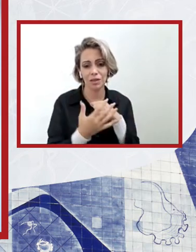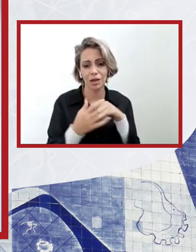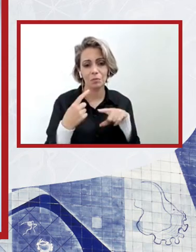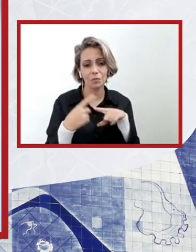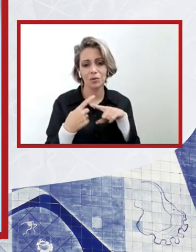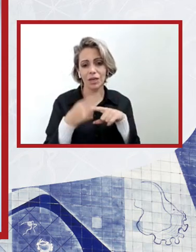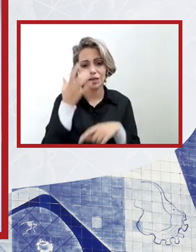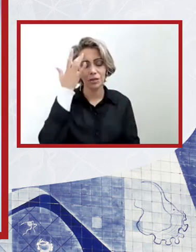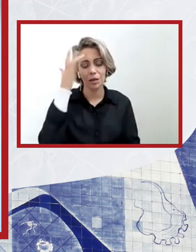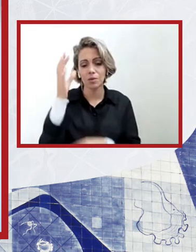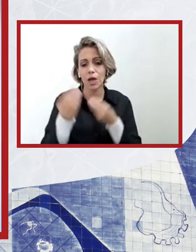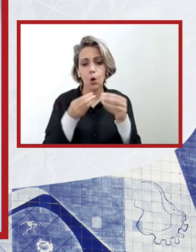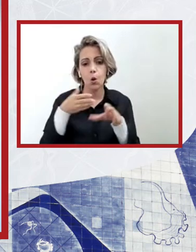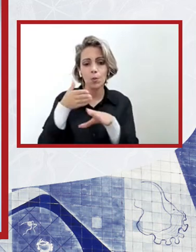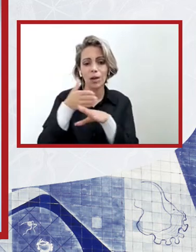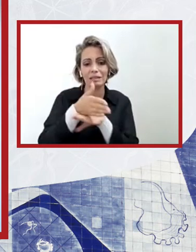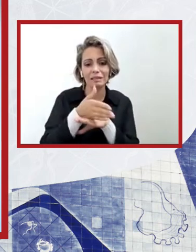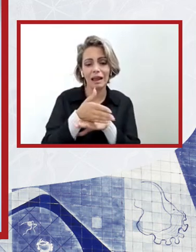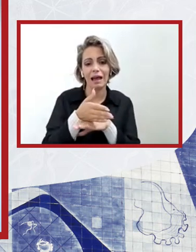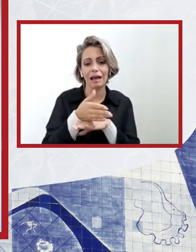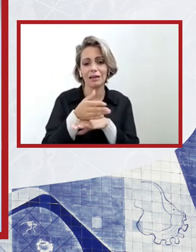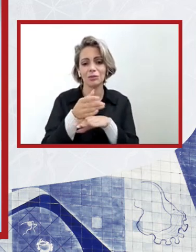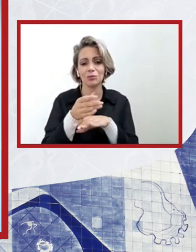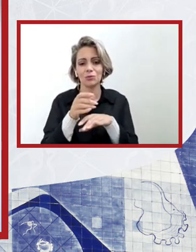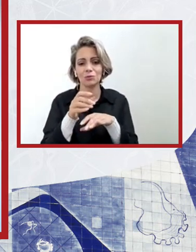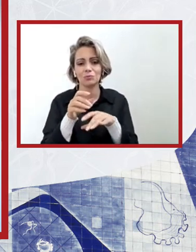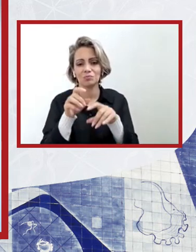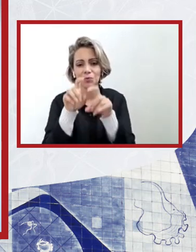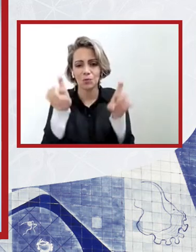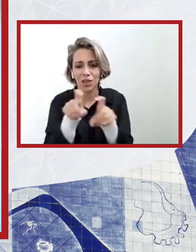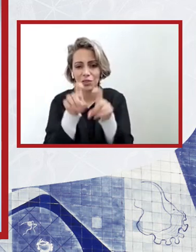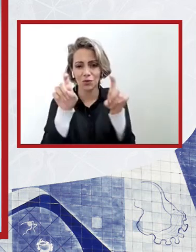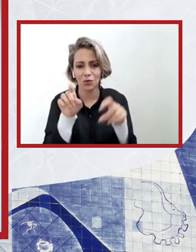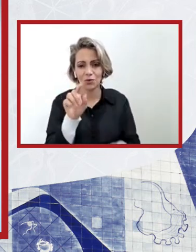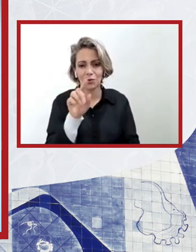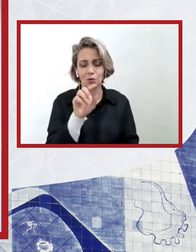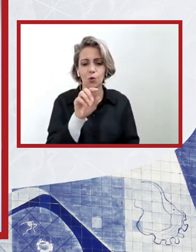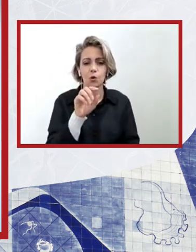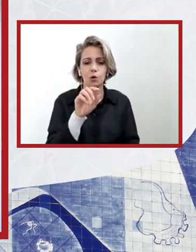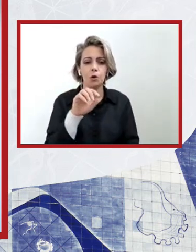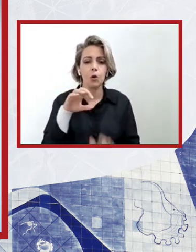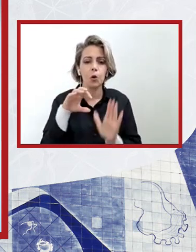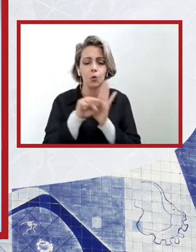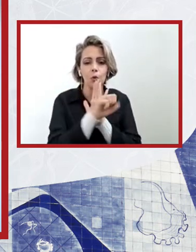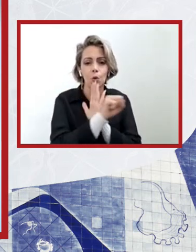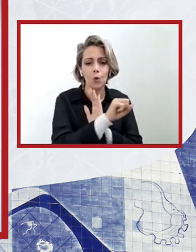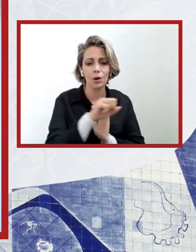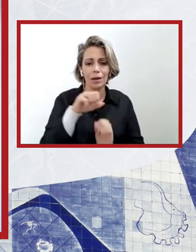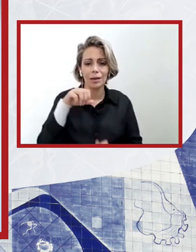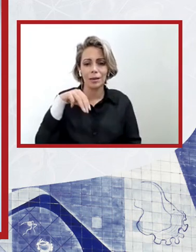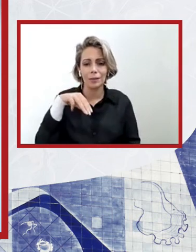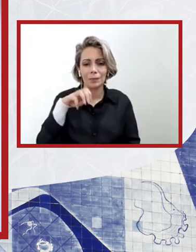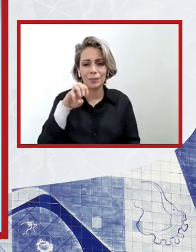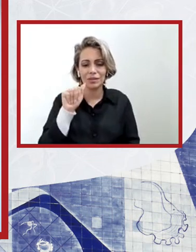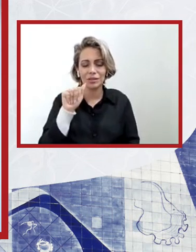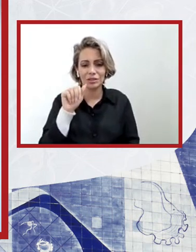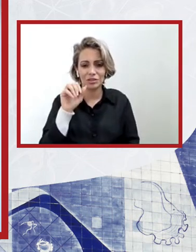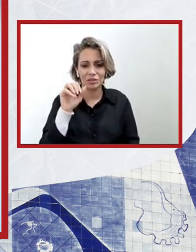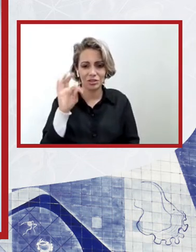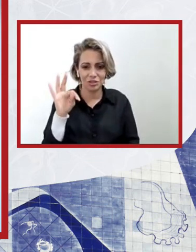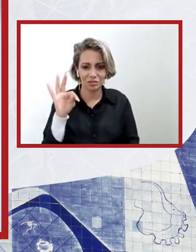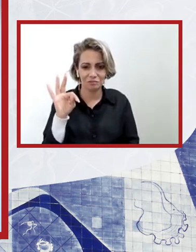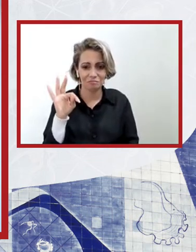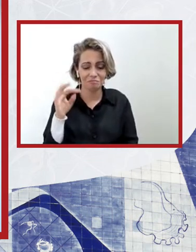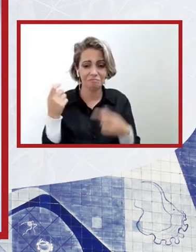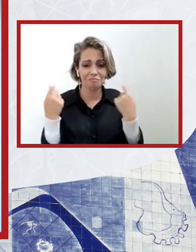Google Meet e outros, né, programas. Então, essa pessoa acabou tendo